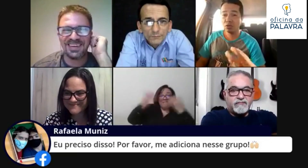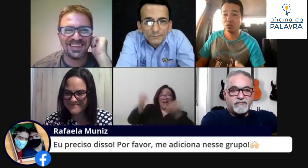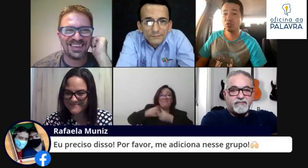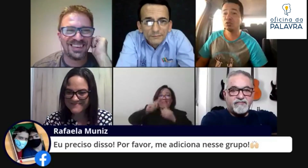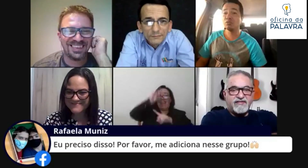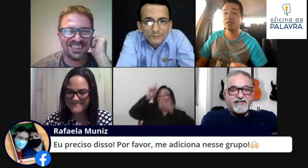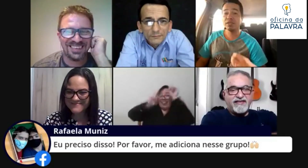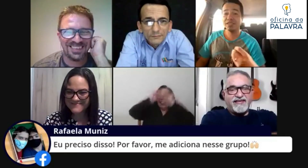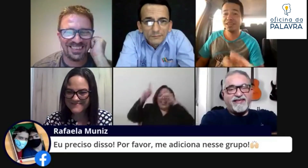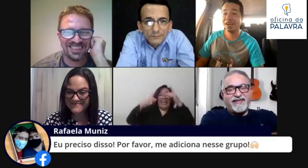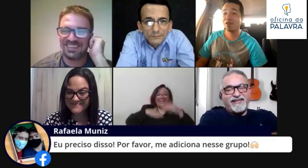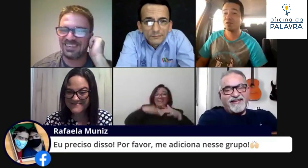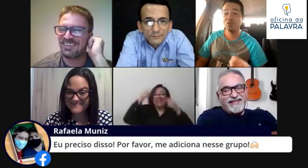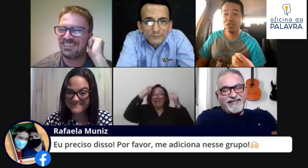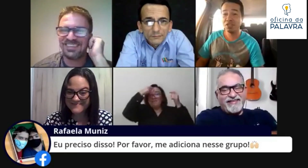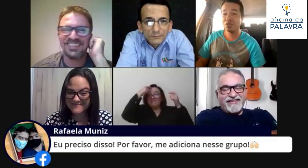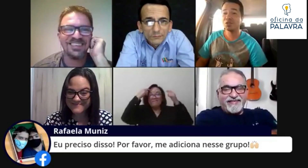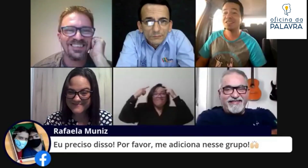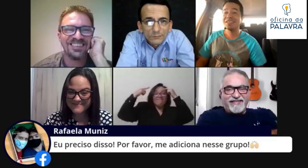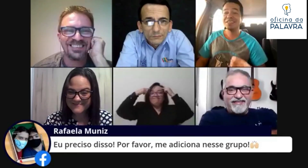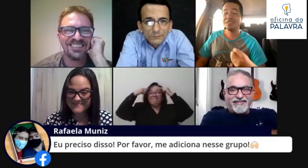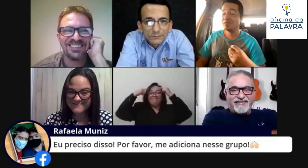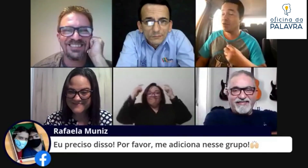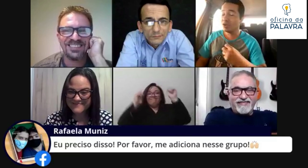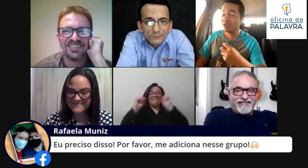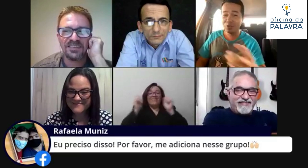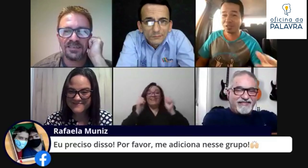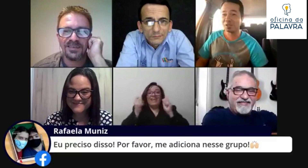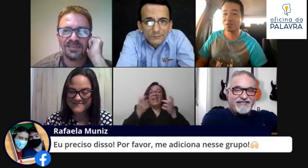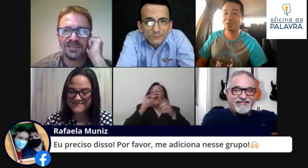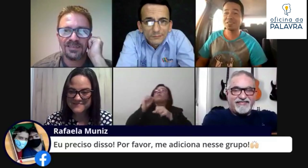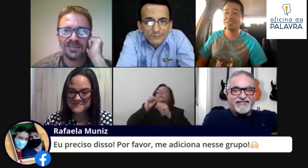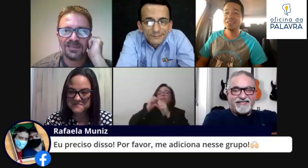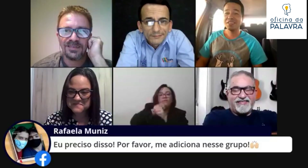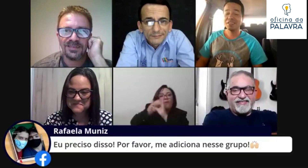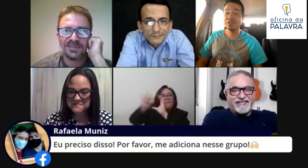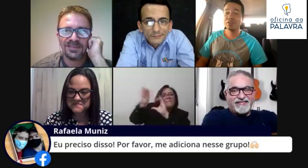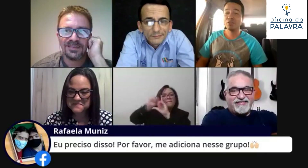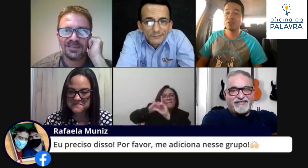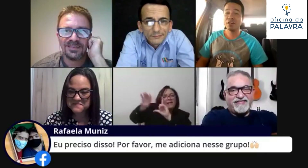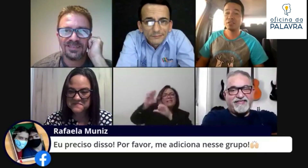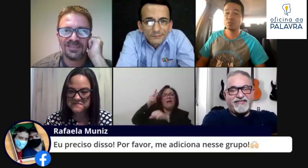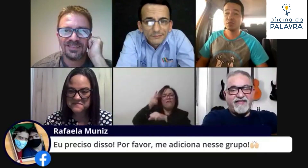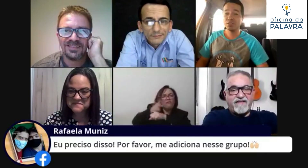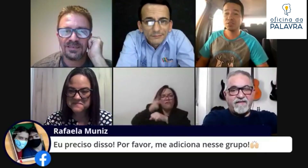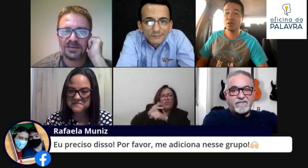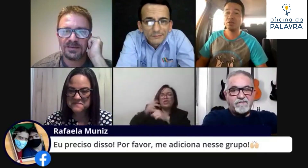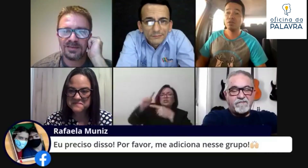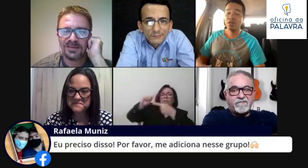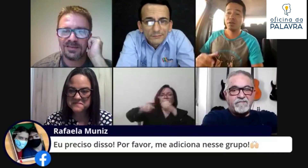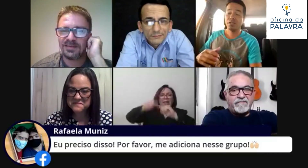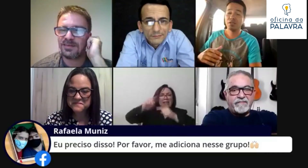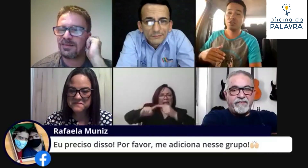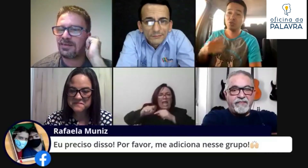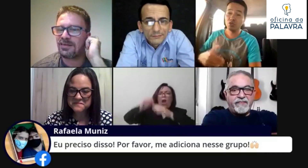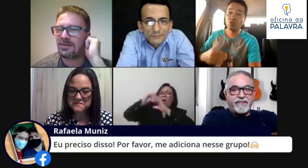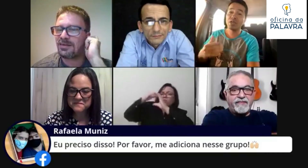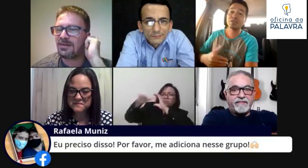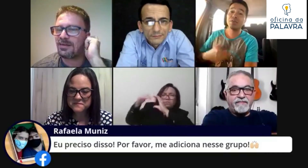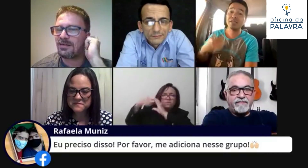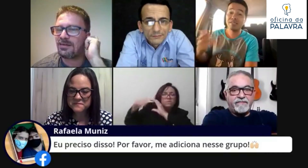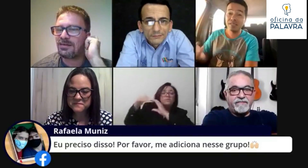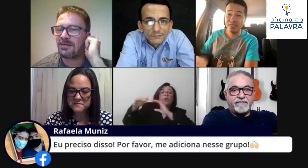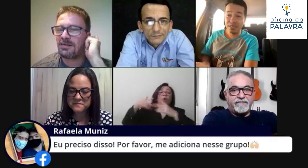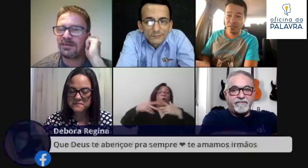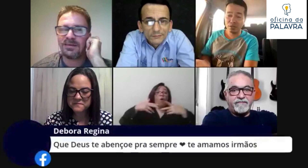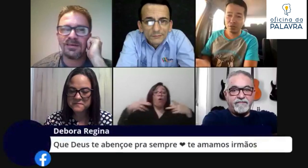receber conteúdo, material, vídeos e um monte de outras coisas que a gente vai colocar à disposição junto com